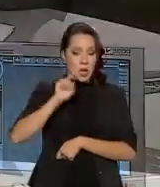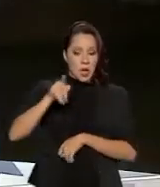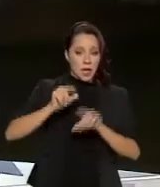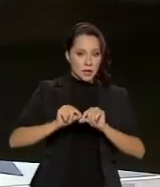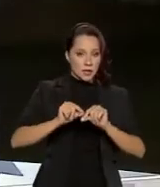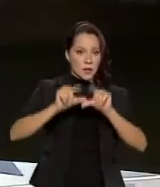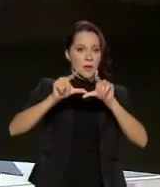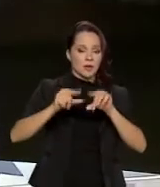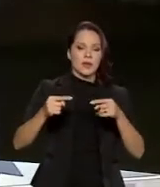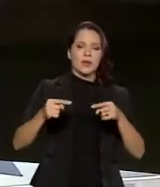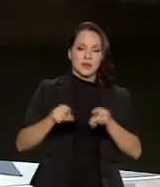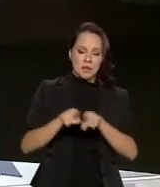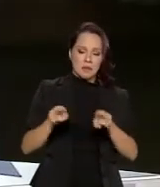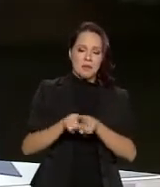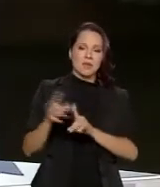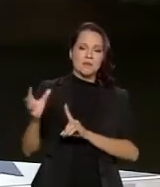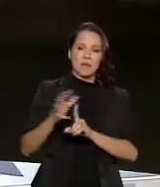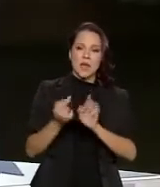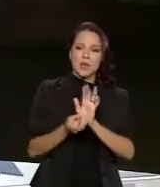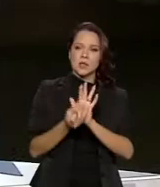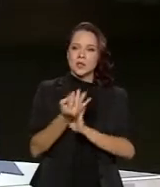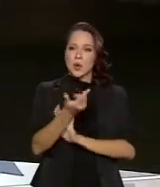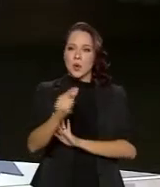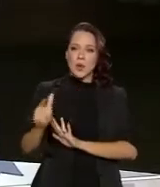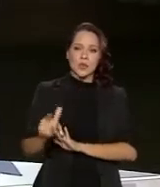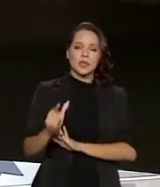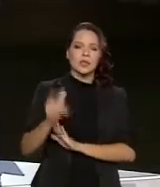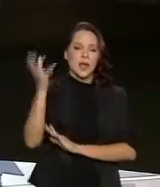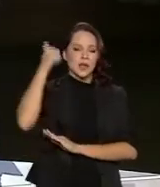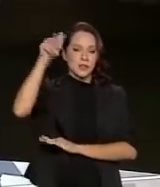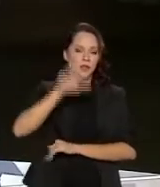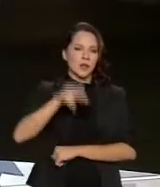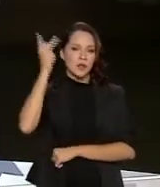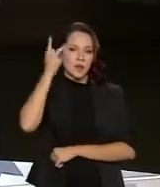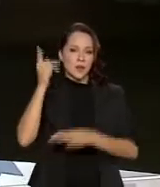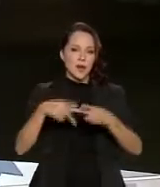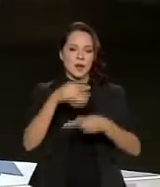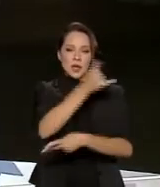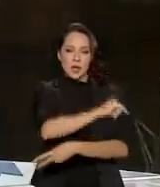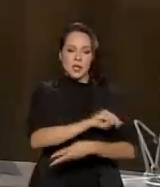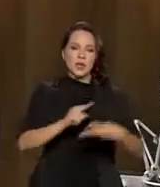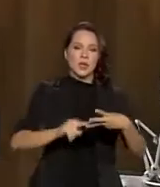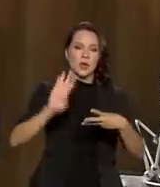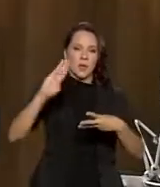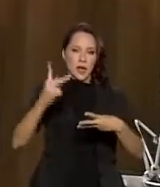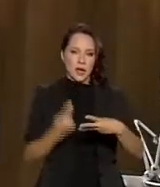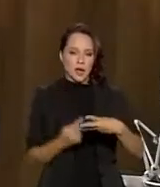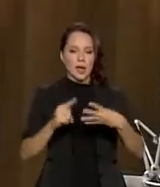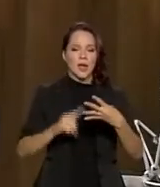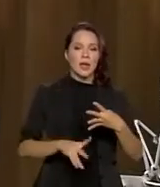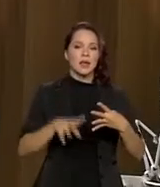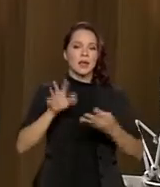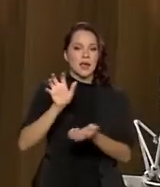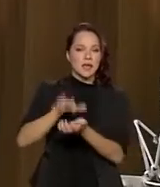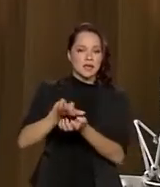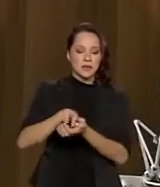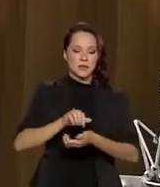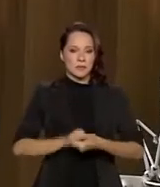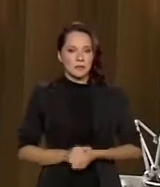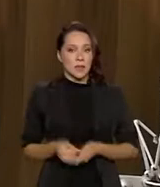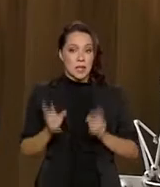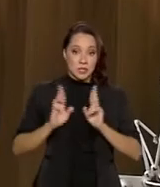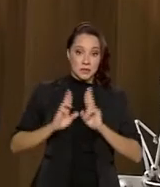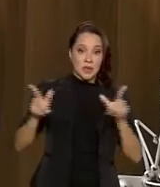que esse aumento Na audiência também Impacto e as demais emissoras da Rede em São Paulo Rio de Janeiro Belo Horizonte e Recife